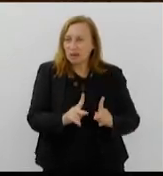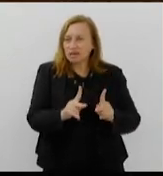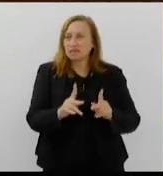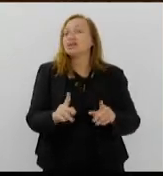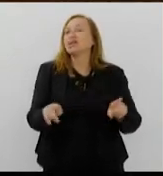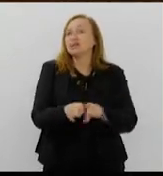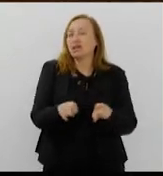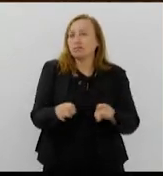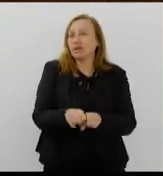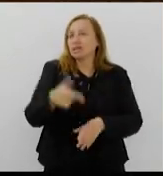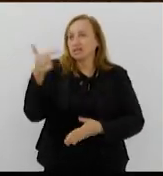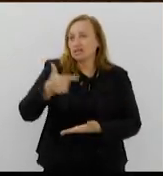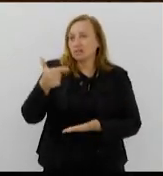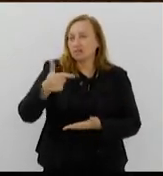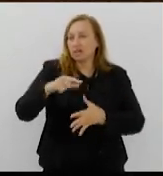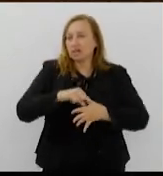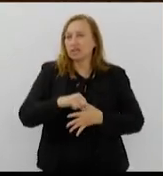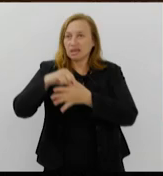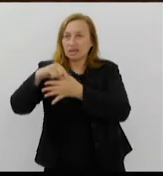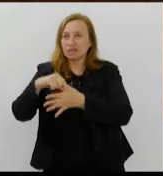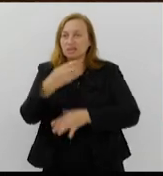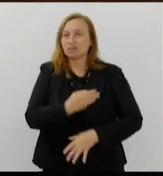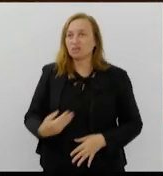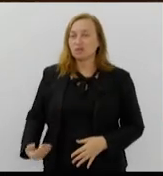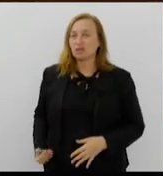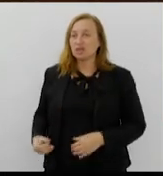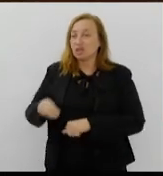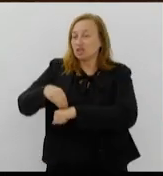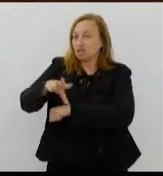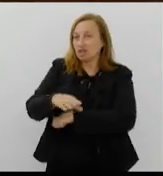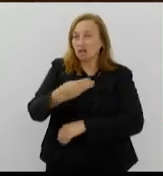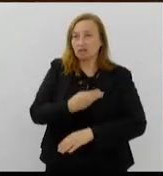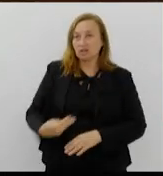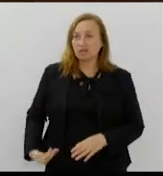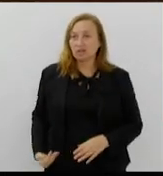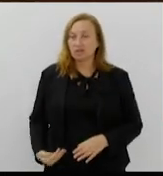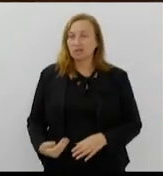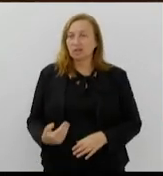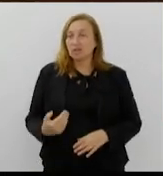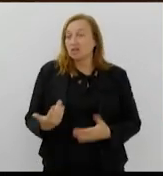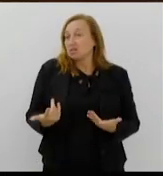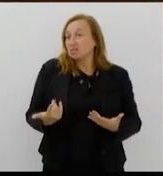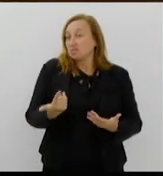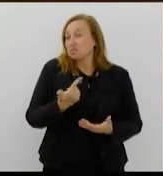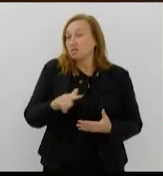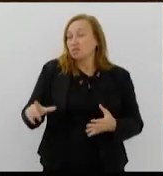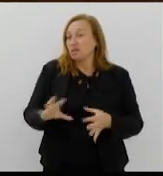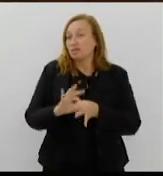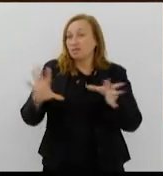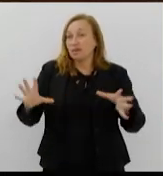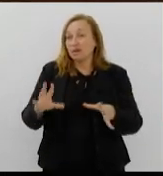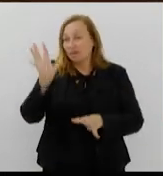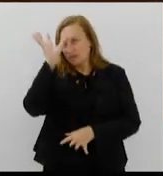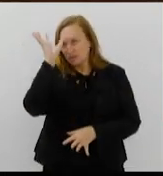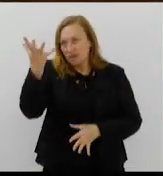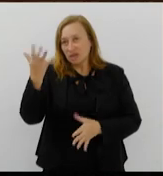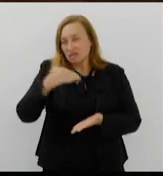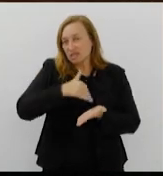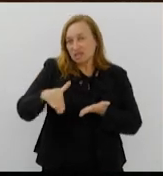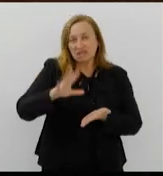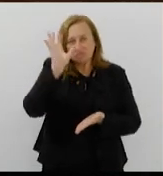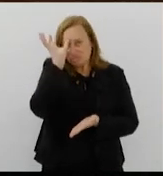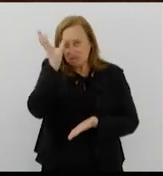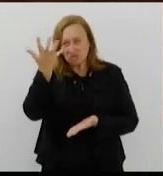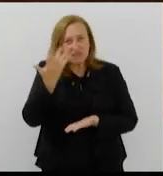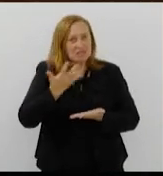também, indicada pelo governador, sem autonomia para resolver, porque os secretários não queriam resolver. O que que